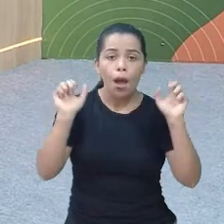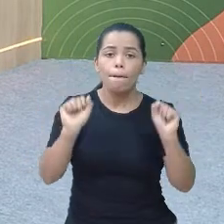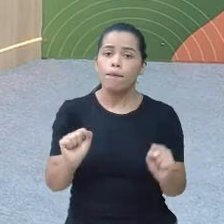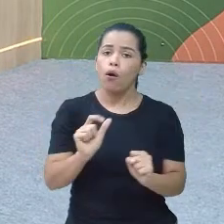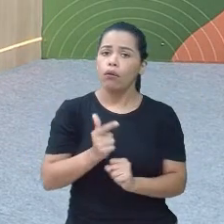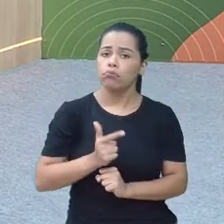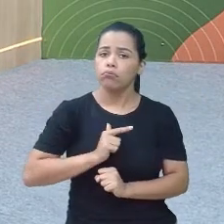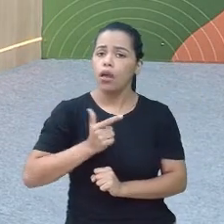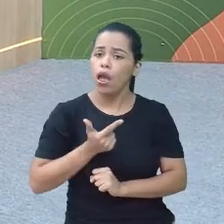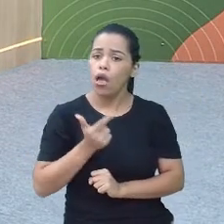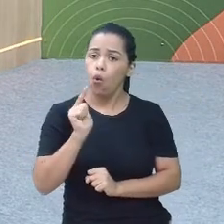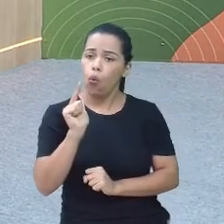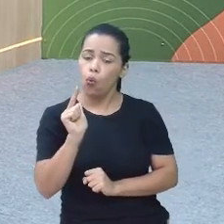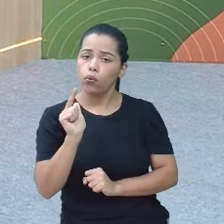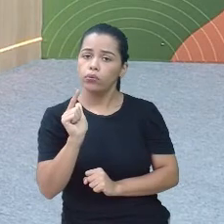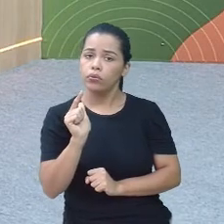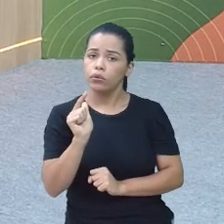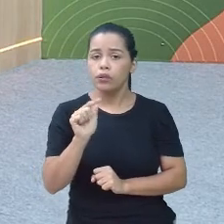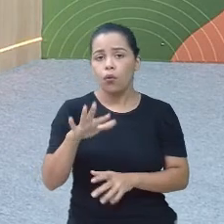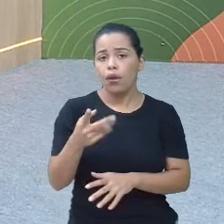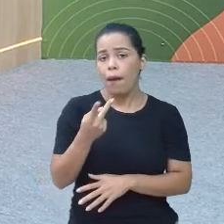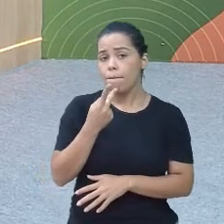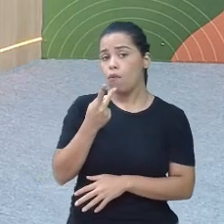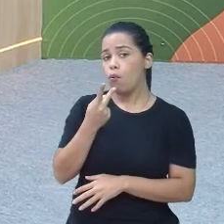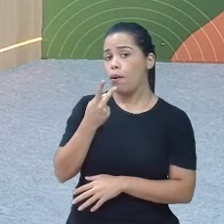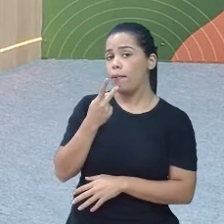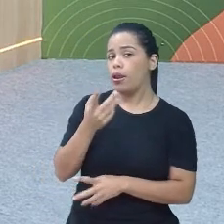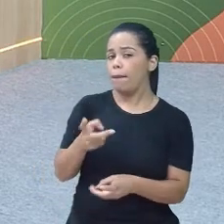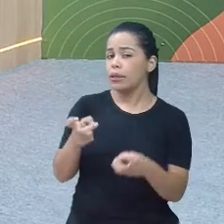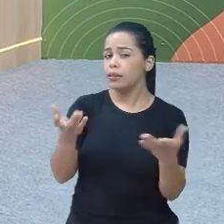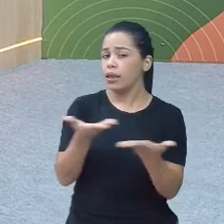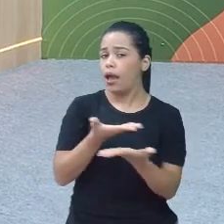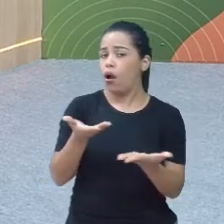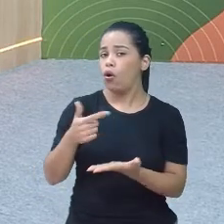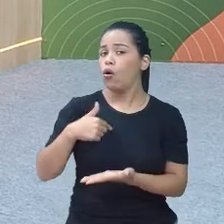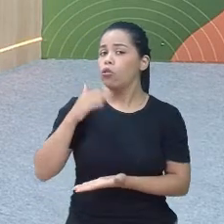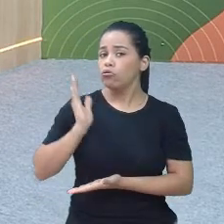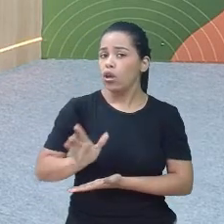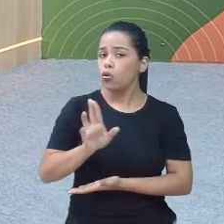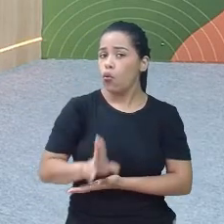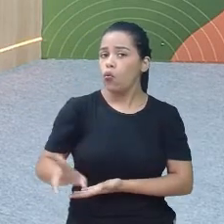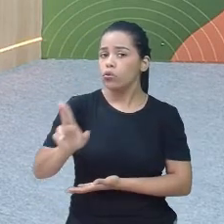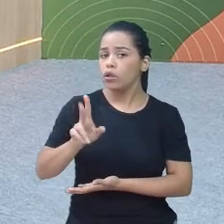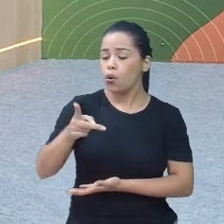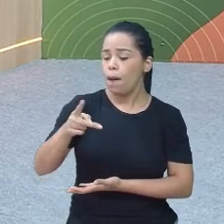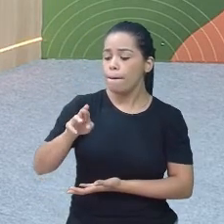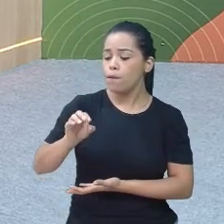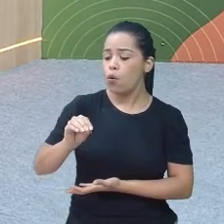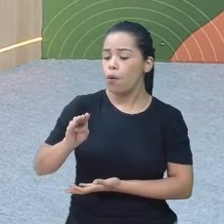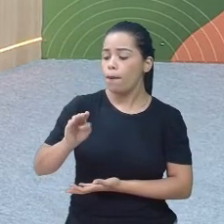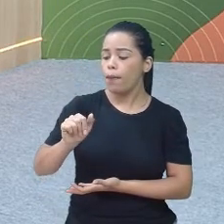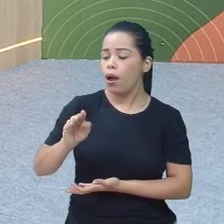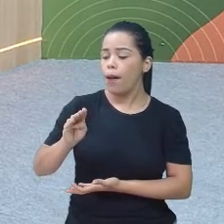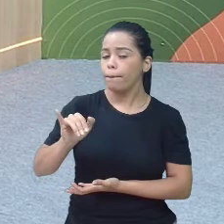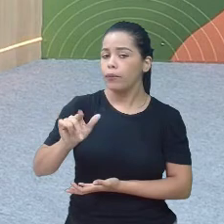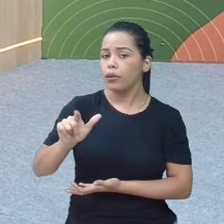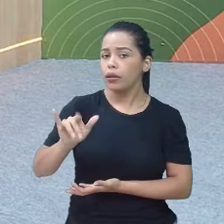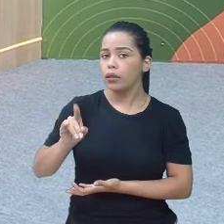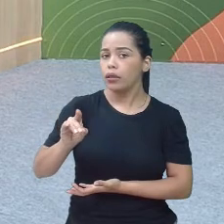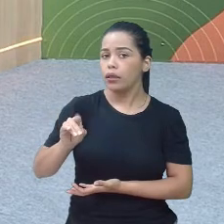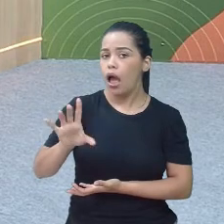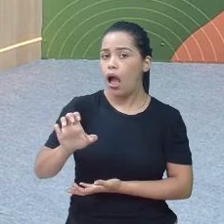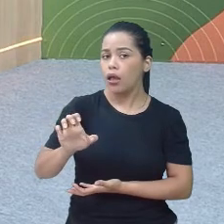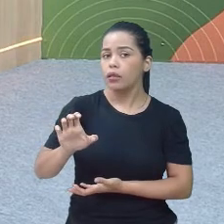medicamento em que a probabilidade de fazer isso, perceba que agora eu já estou utilizando a palavra probabilidade e chance